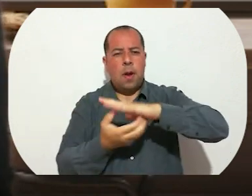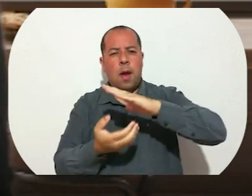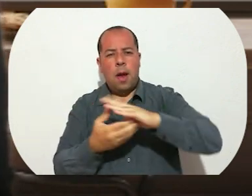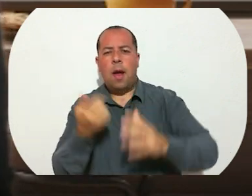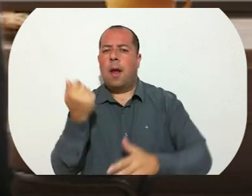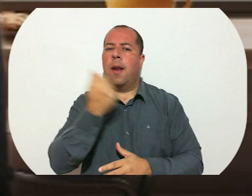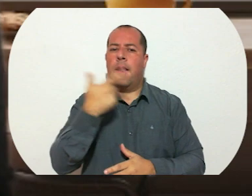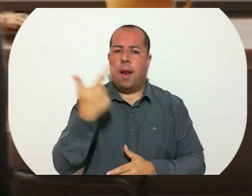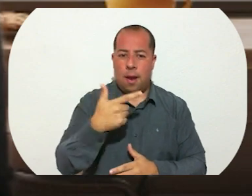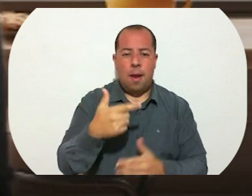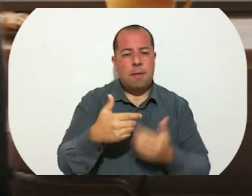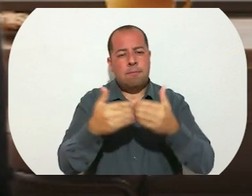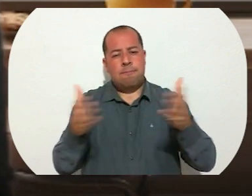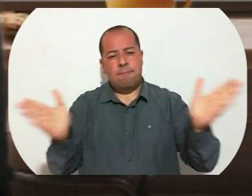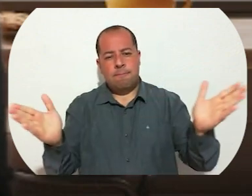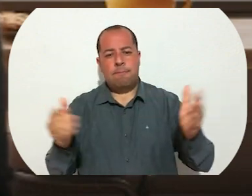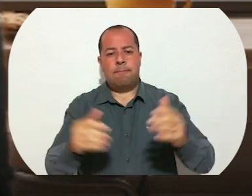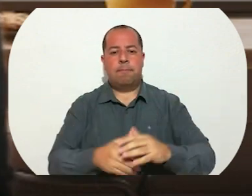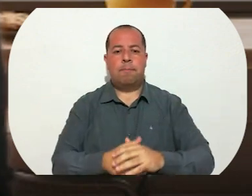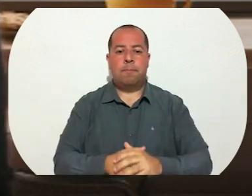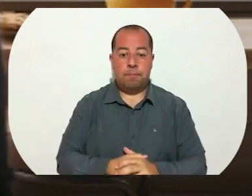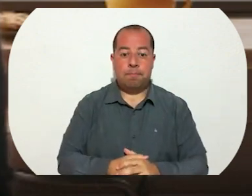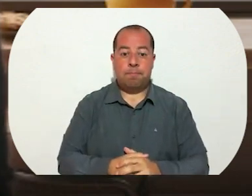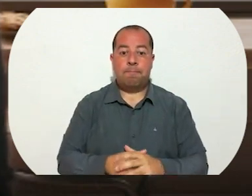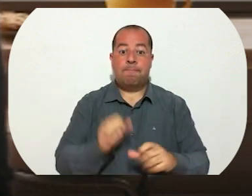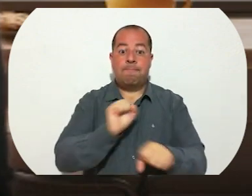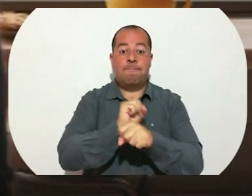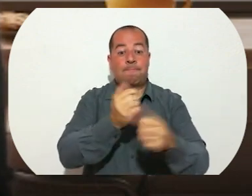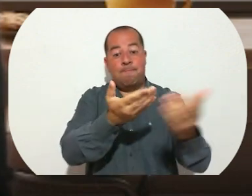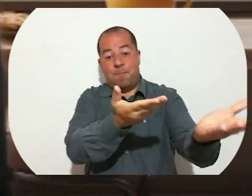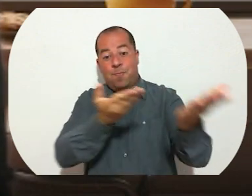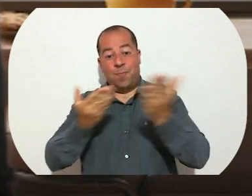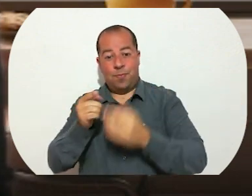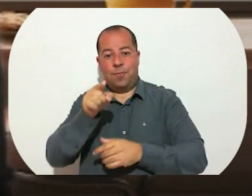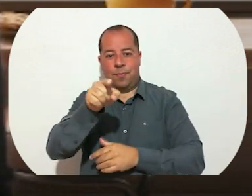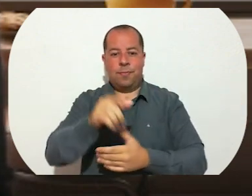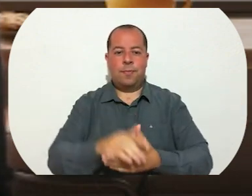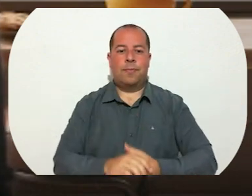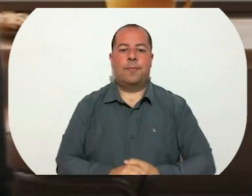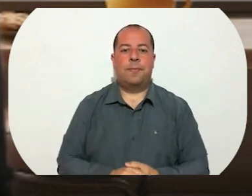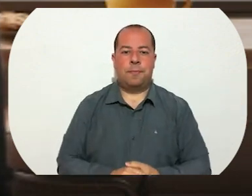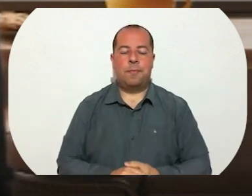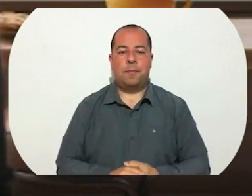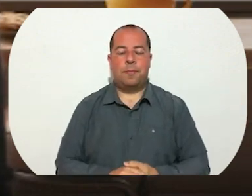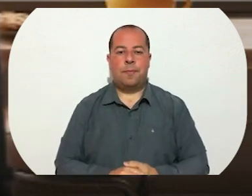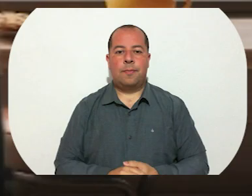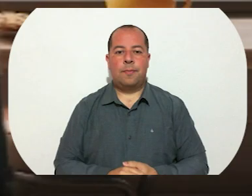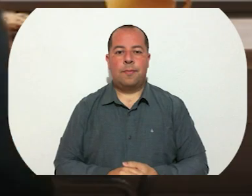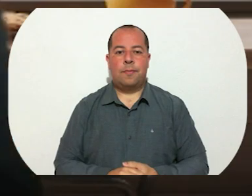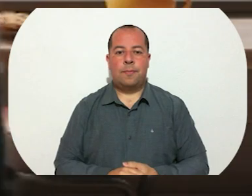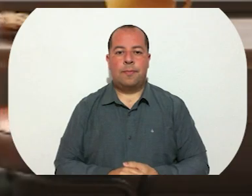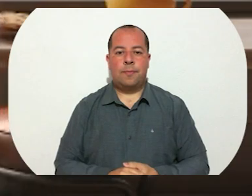Unipampa Campus Alegrete, ela está de portas abertas. Estamos esperando por vocês.